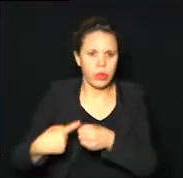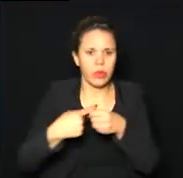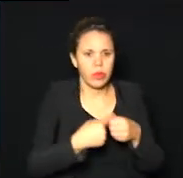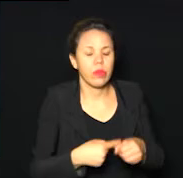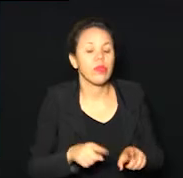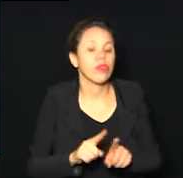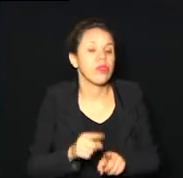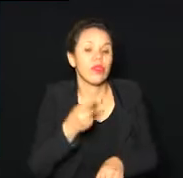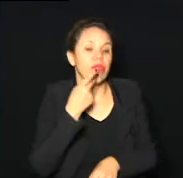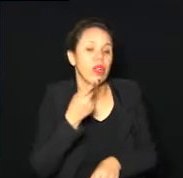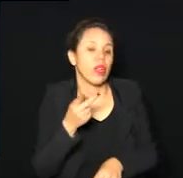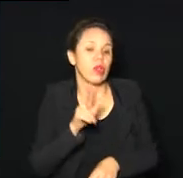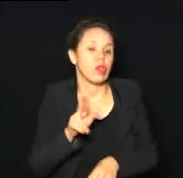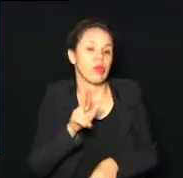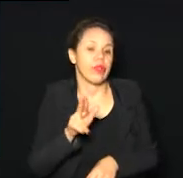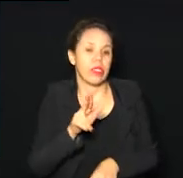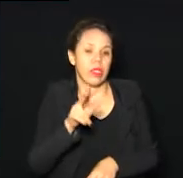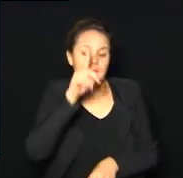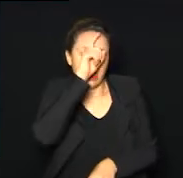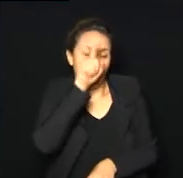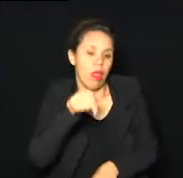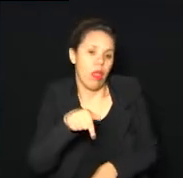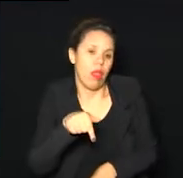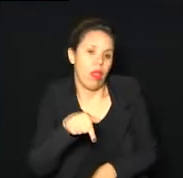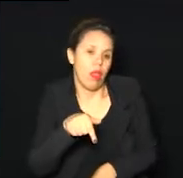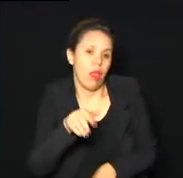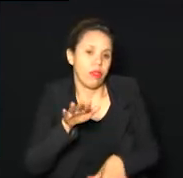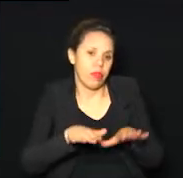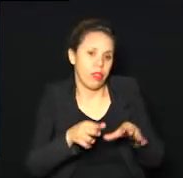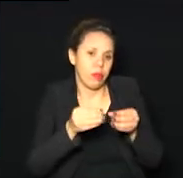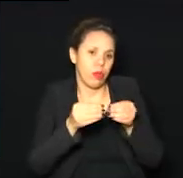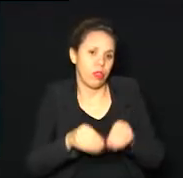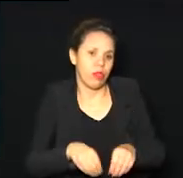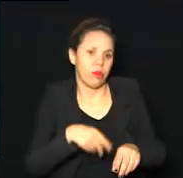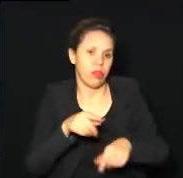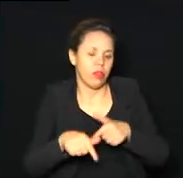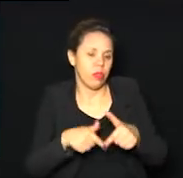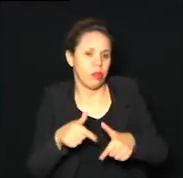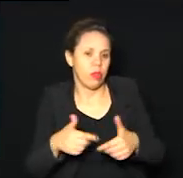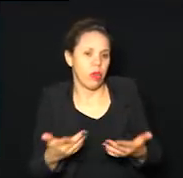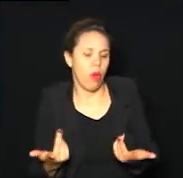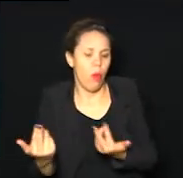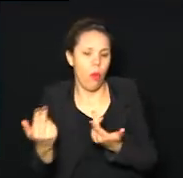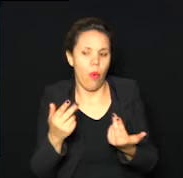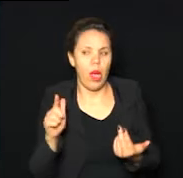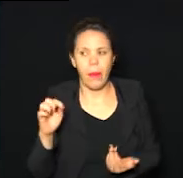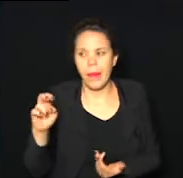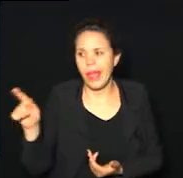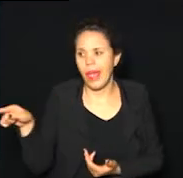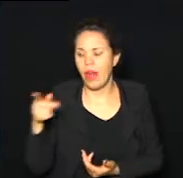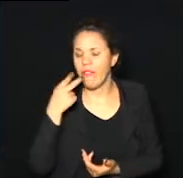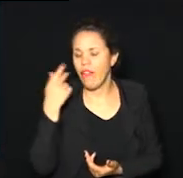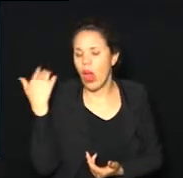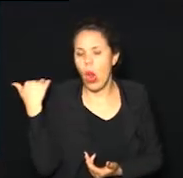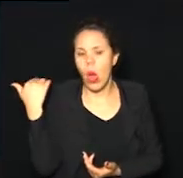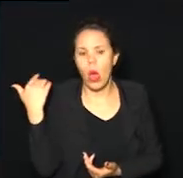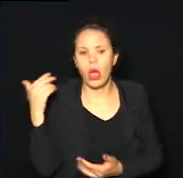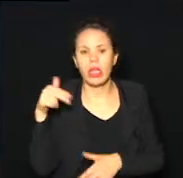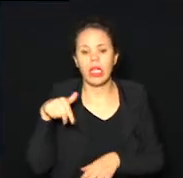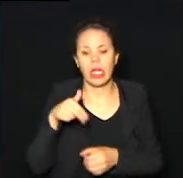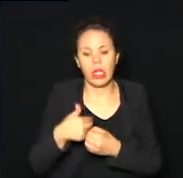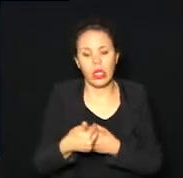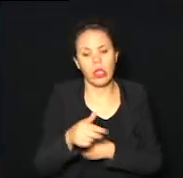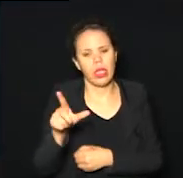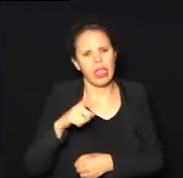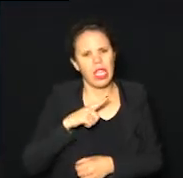gente está falando dos hospitais universitários, isso atinge diretamente quem está na ponta do processo, como a Gabriela já colocou. Na Unicamp há